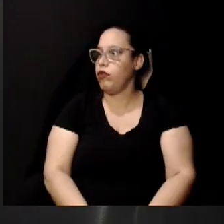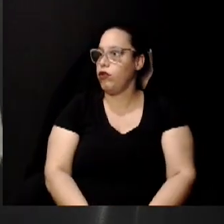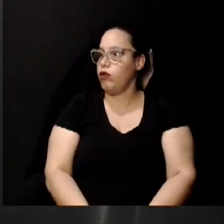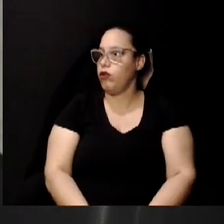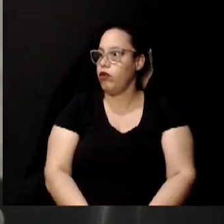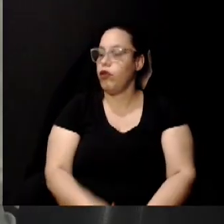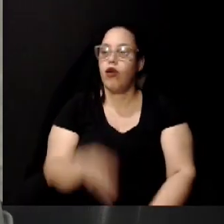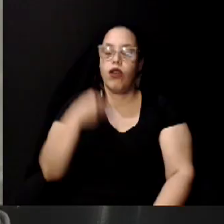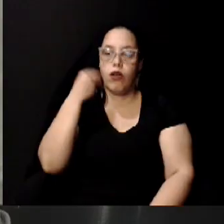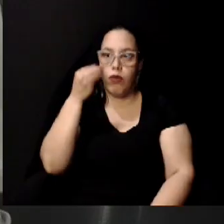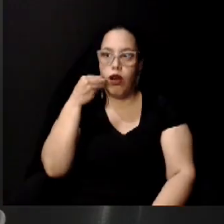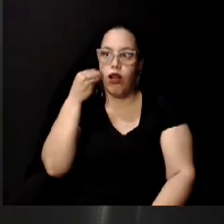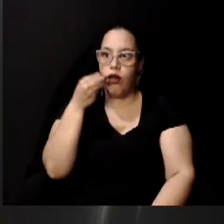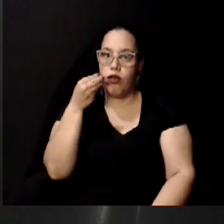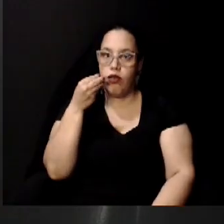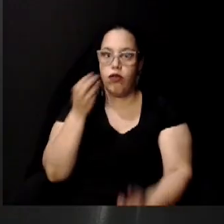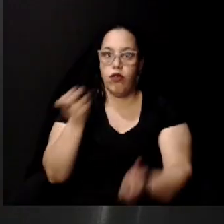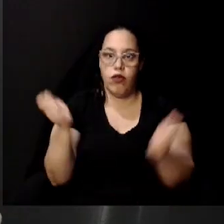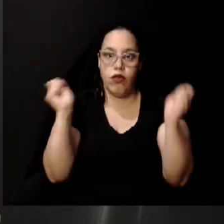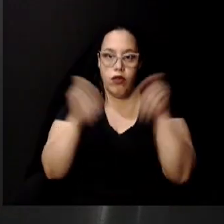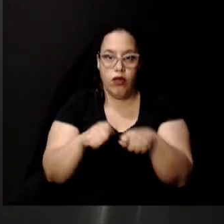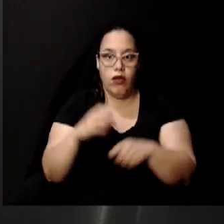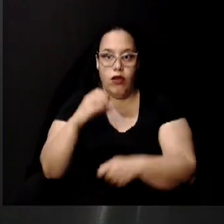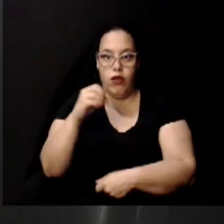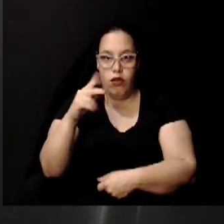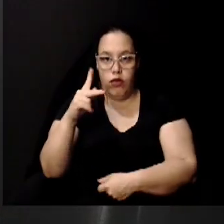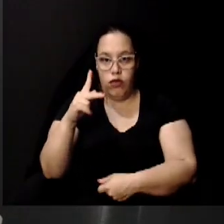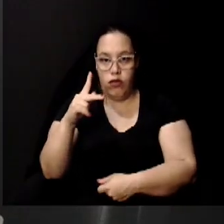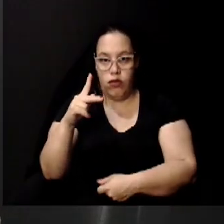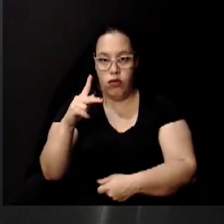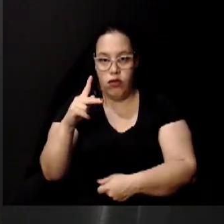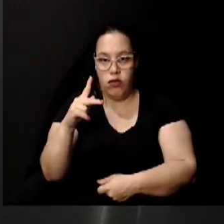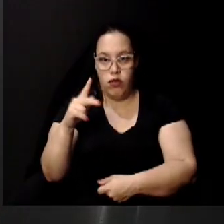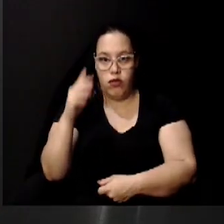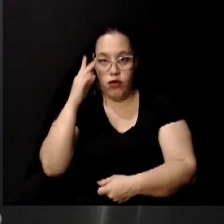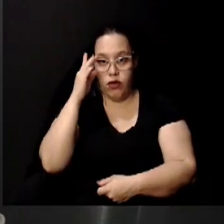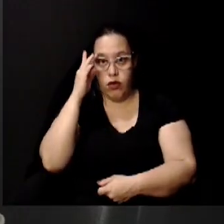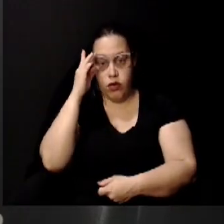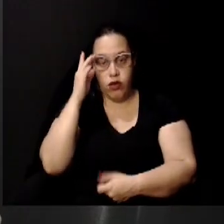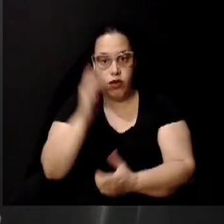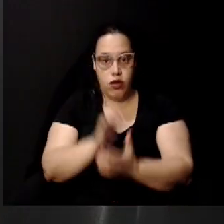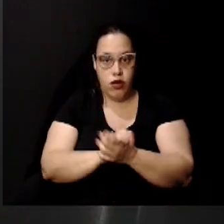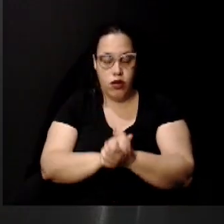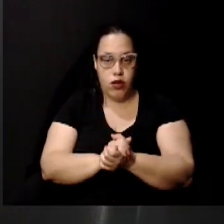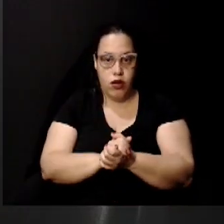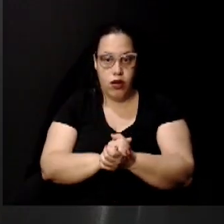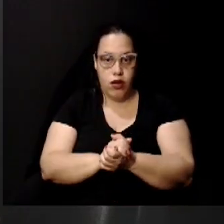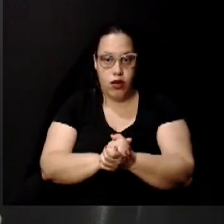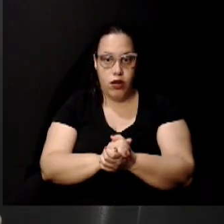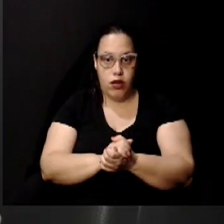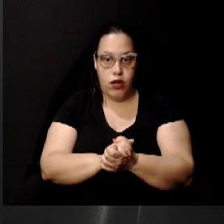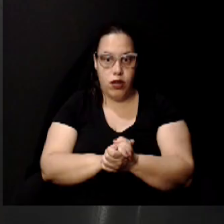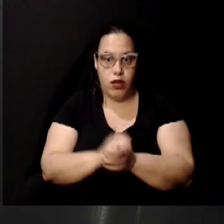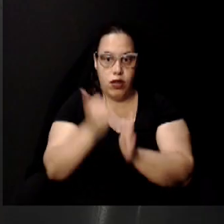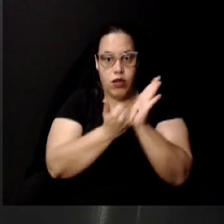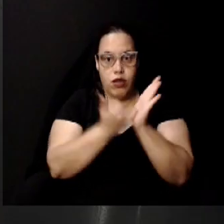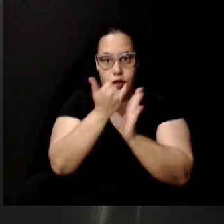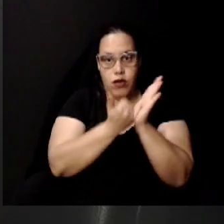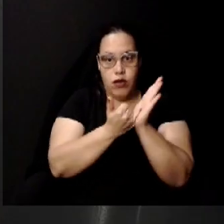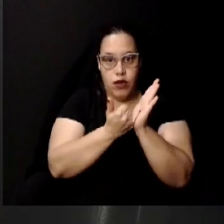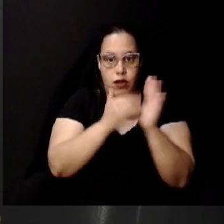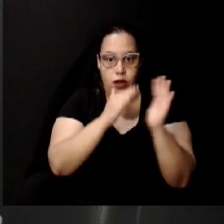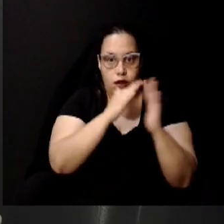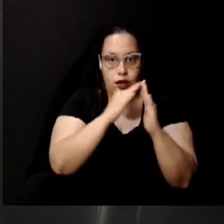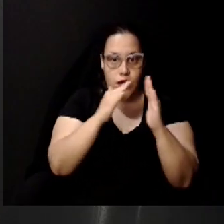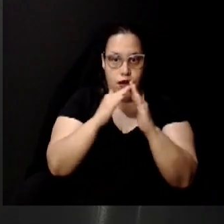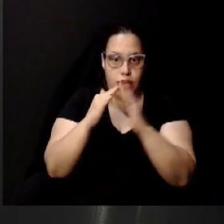Não sei se vai ser possível ir para a COP, porque está muito hiperflacionado tudo, moradia,